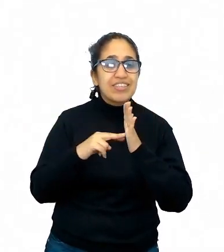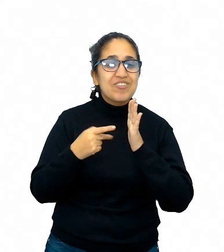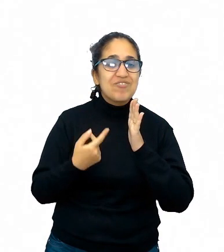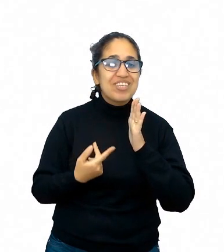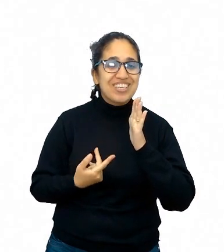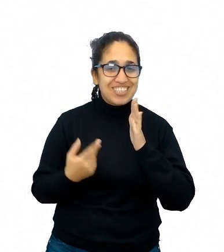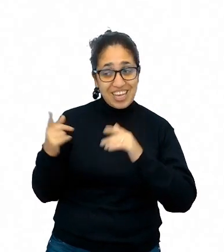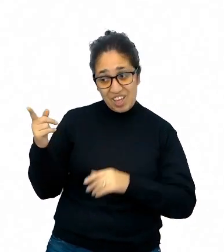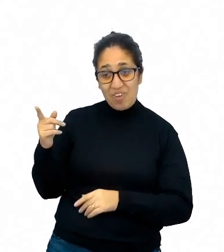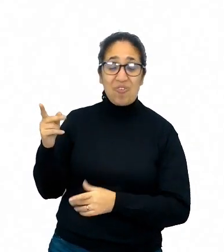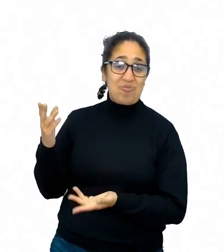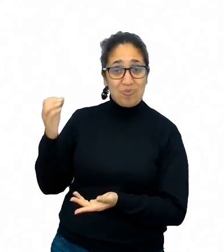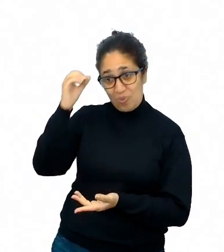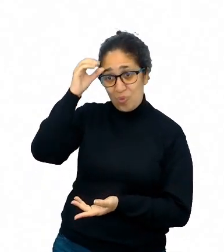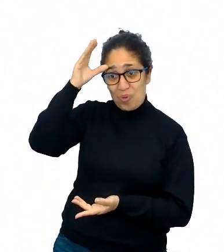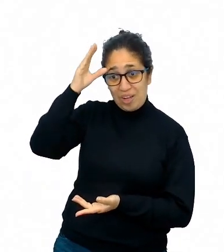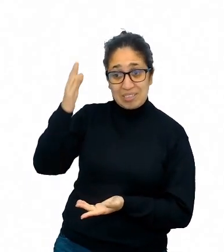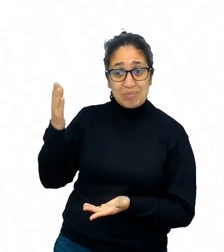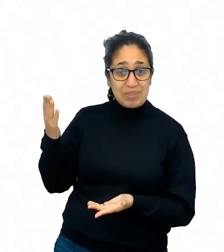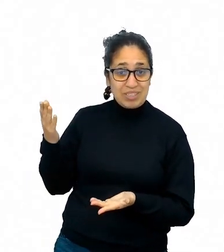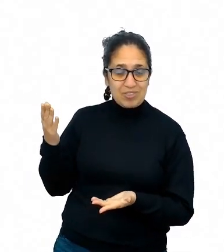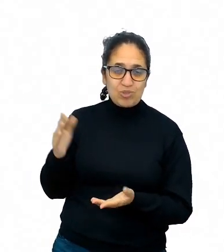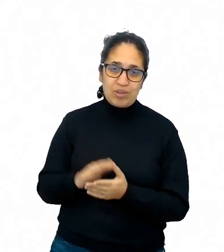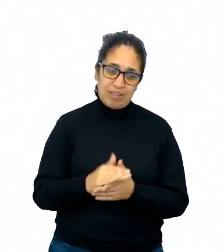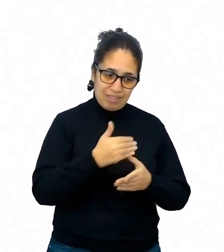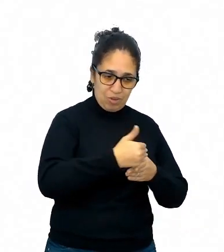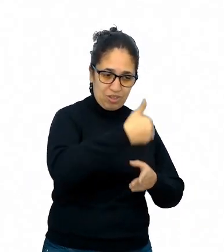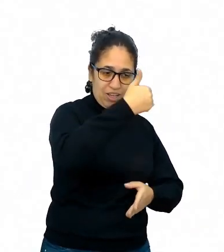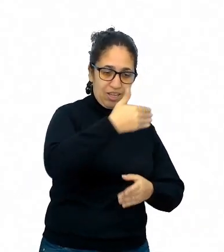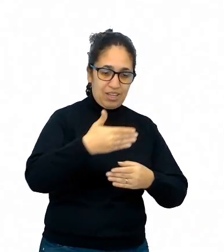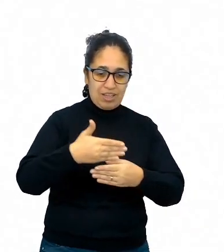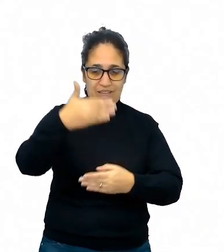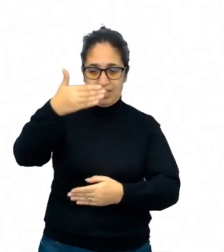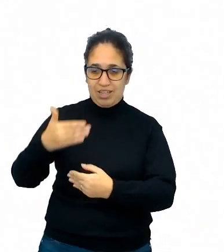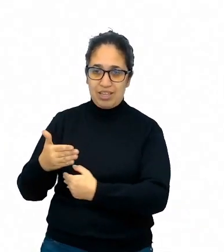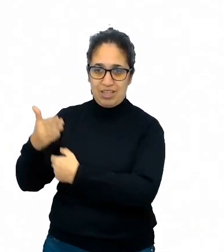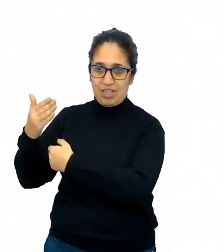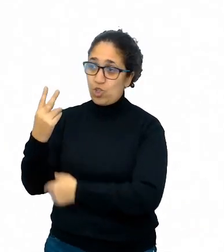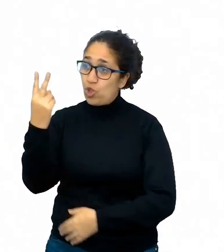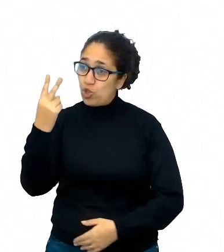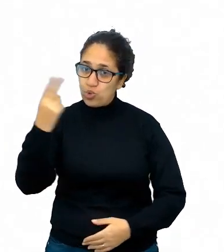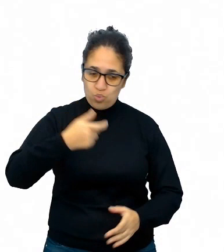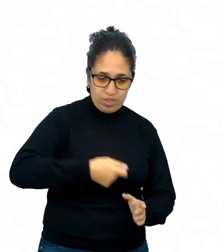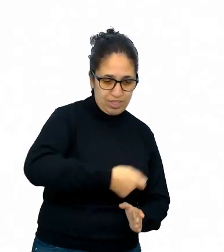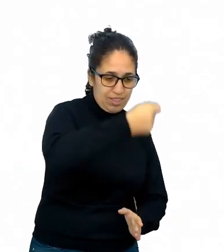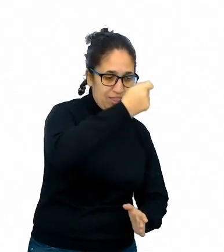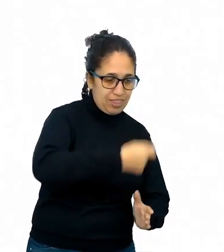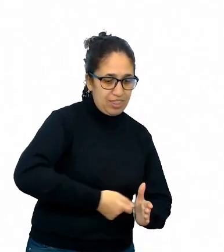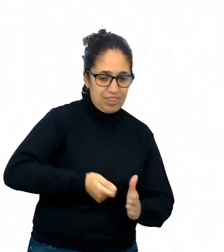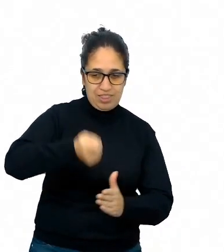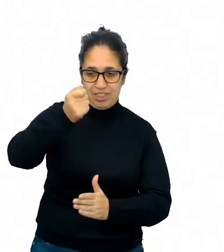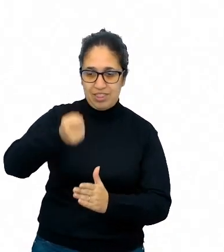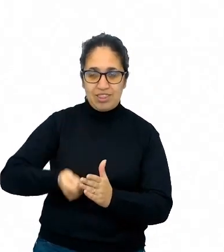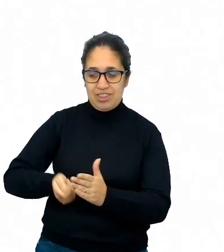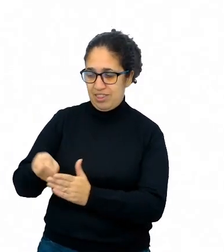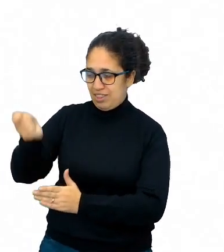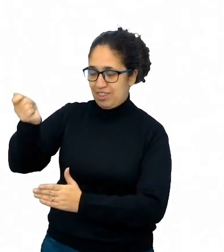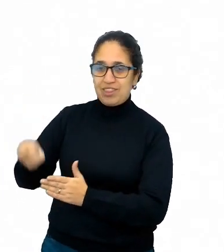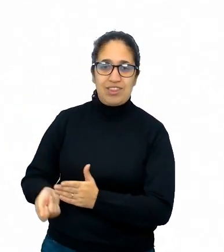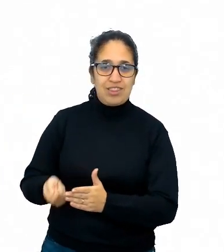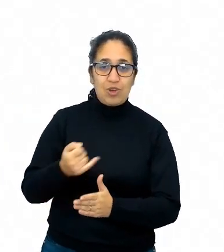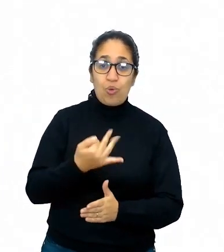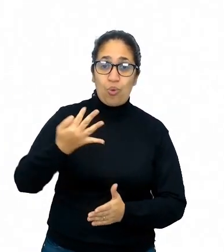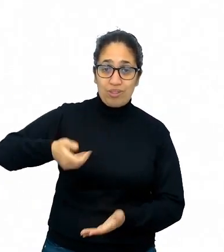é um conhecimento. Para cada parede serão realizadas 2 demãos de tinta. Quantas latas de